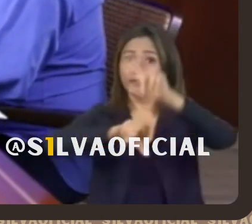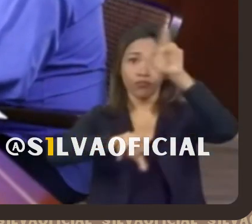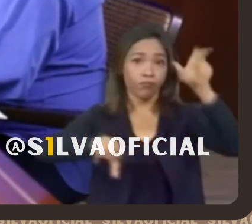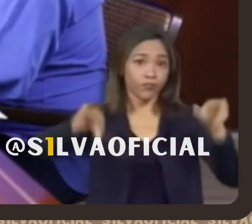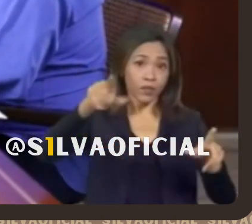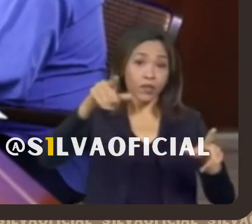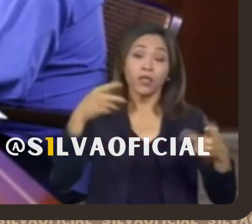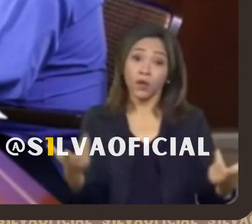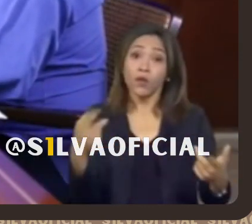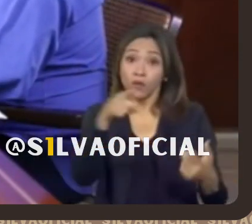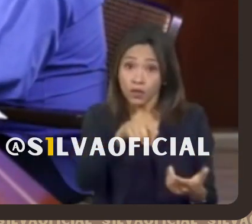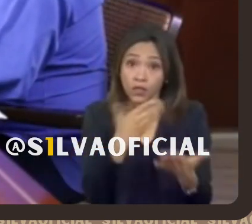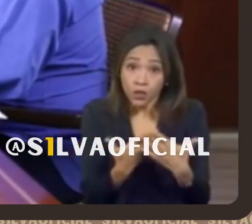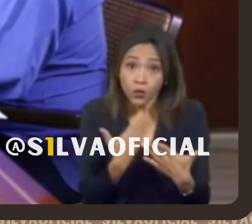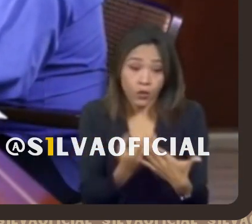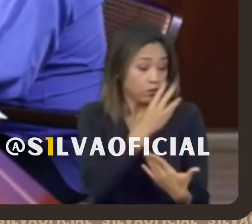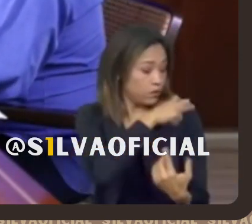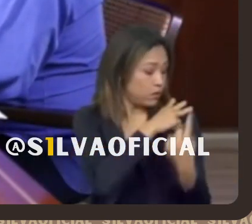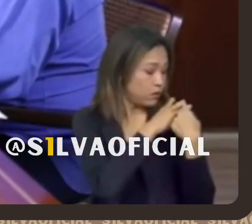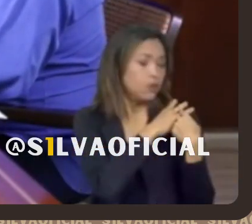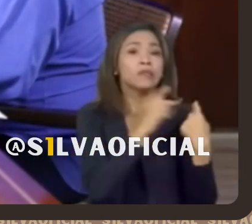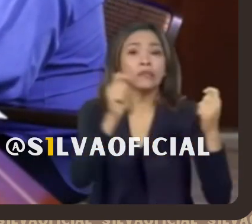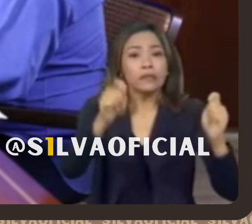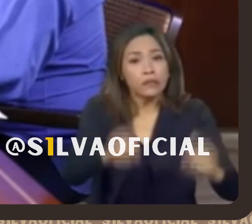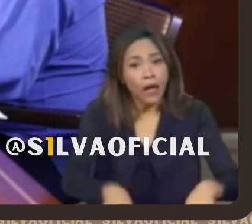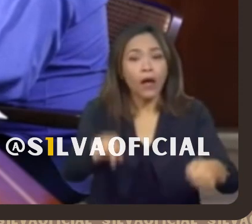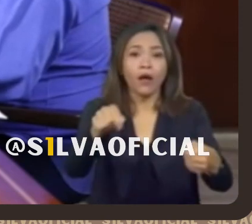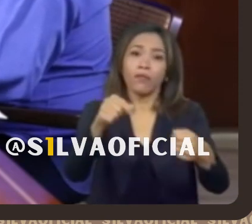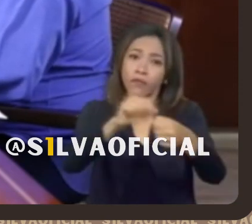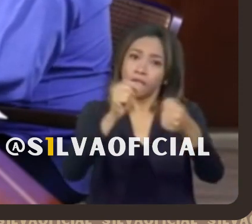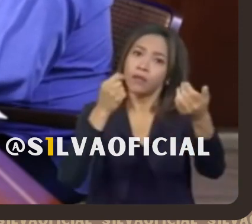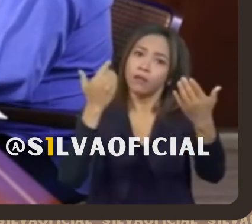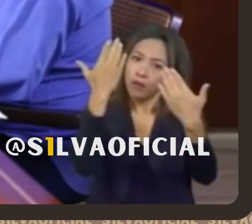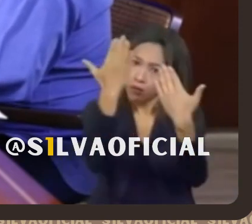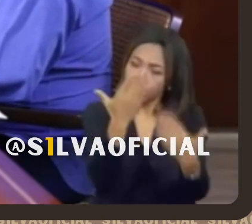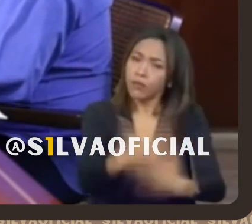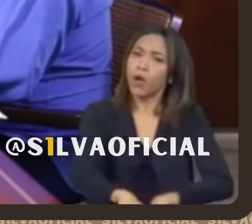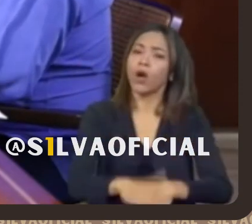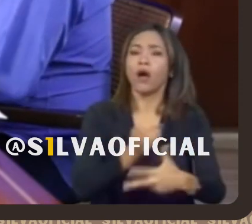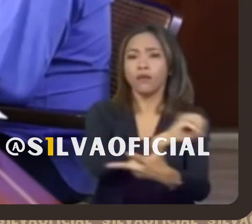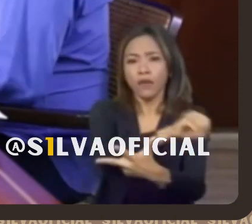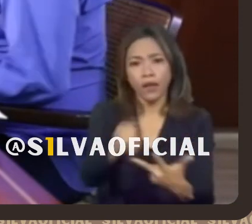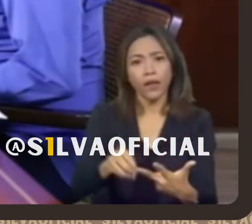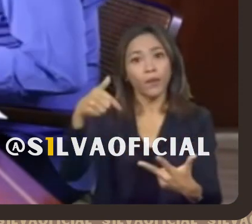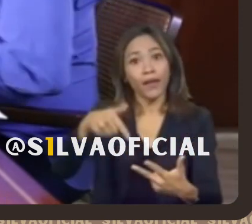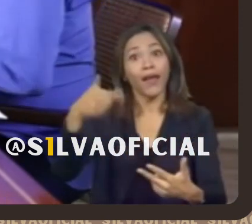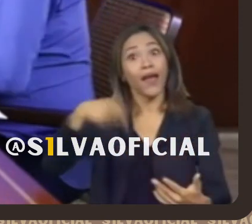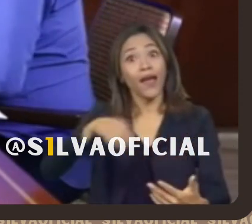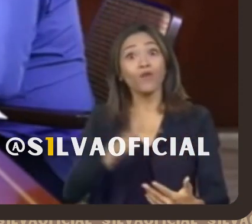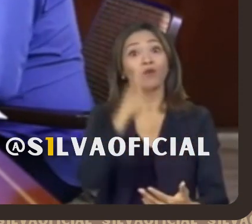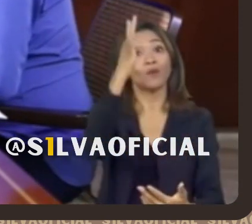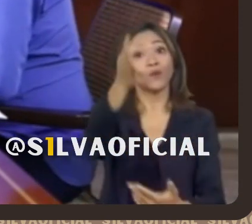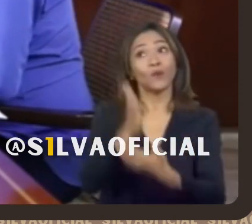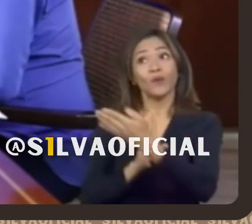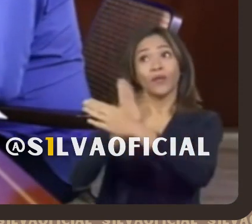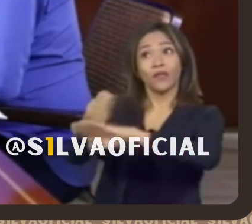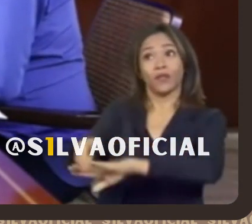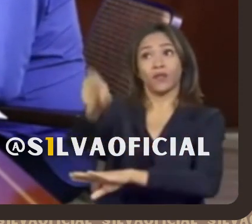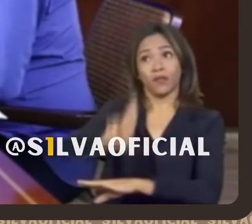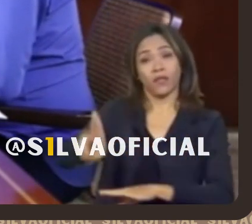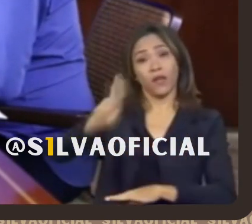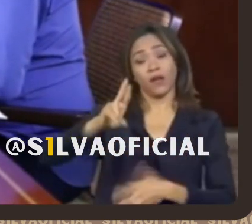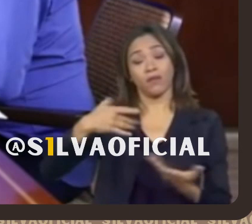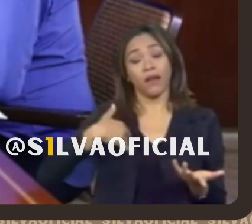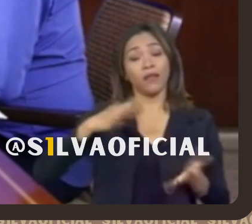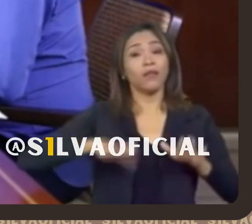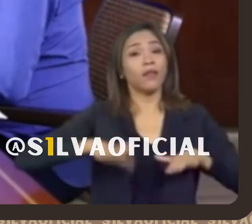no ENEM uhum porque independente se ele quir ou não ir paraa Universidade é a porta de entrada que ele tem para o seu futuro é independente da decisão que ele vai tomar e